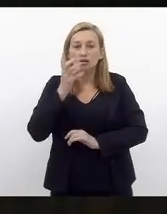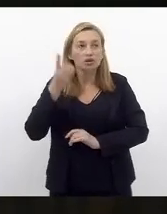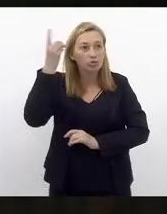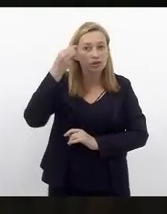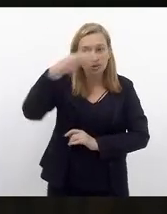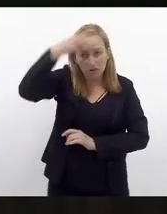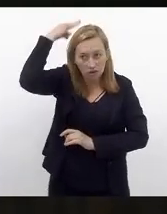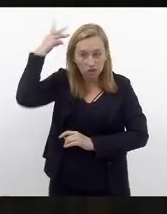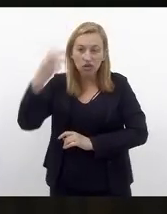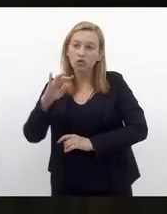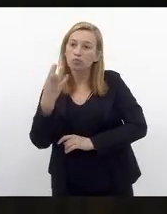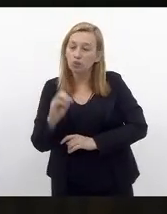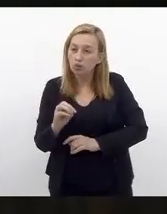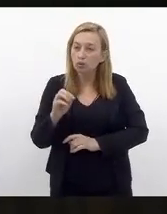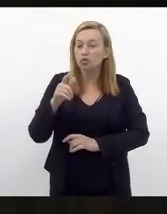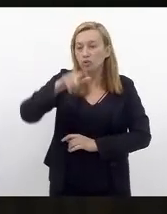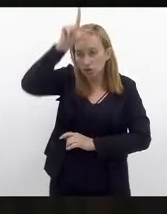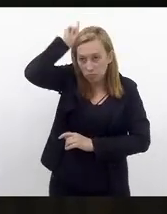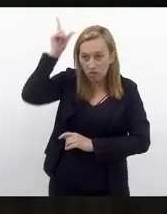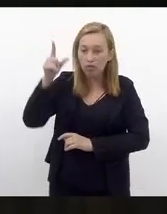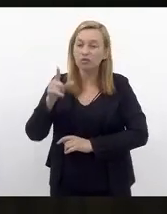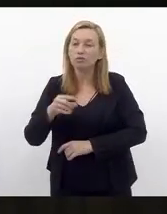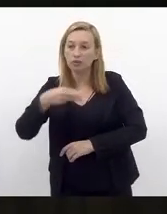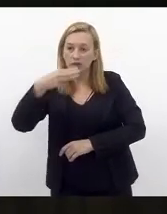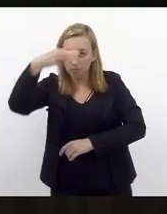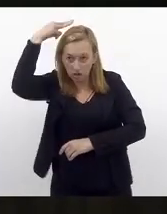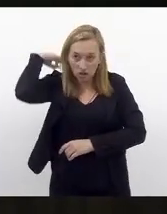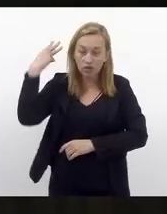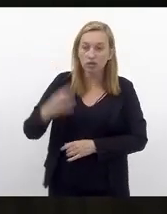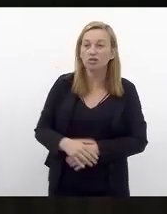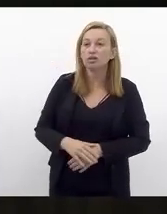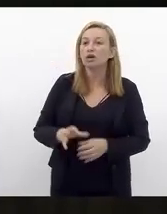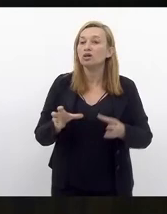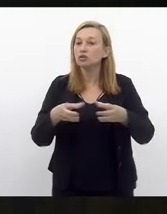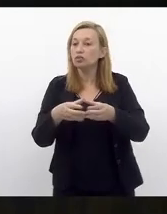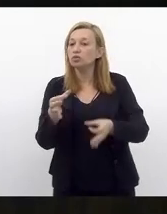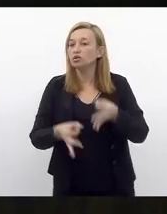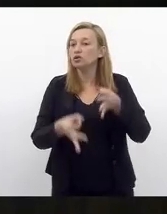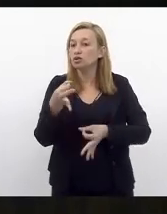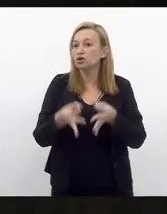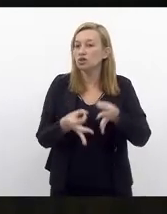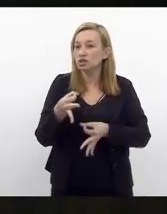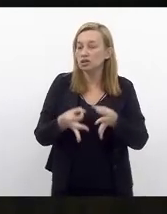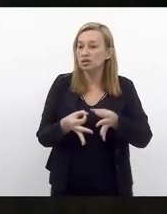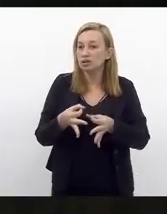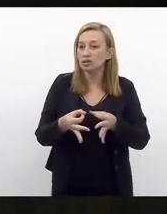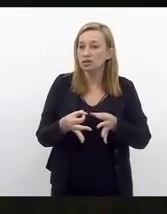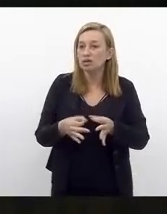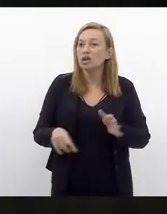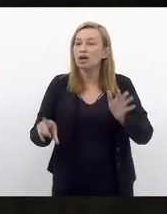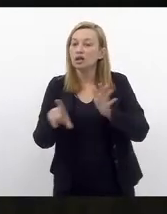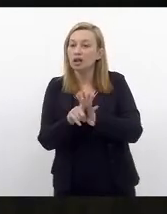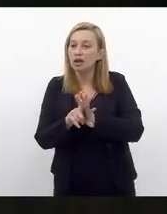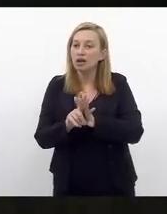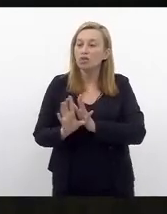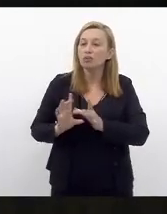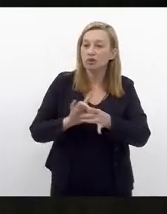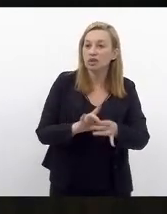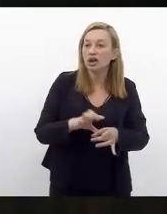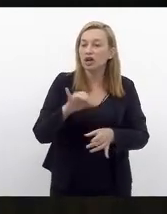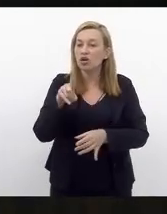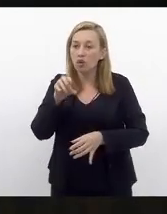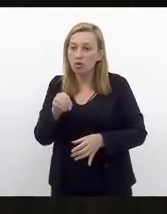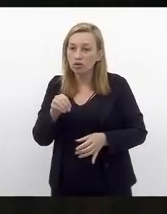Deputado Márcio Pacheco Bruno dauaire Luiz Paulo e massa passiva pendente de pareceres das comissões comissão justiça e legislação complementar e códigos